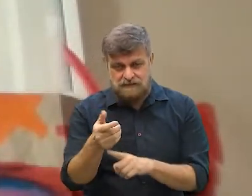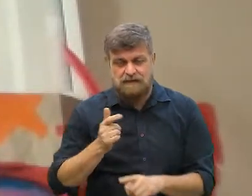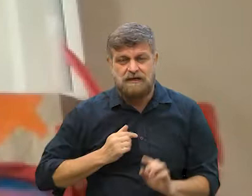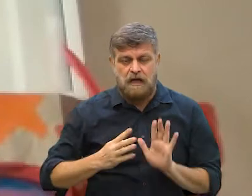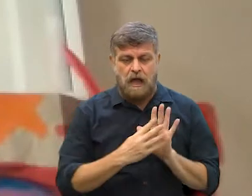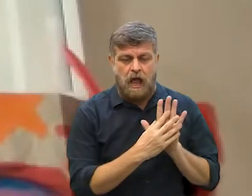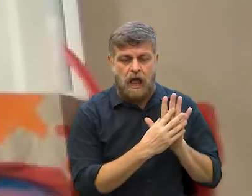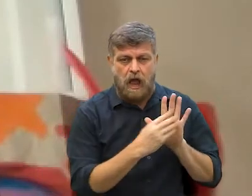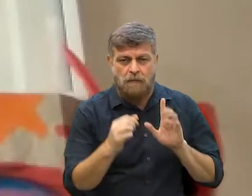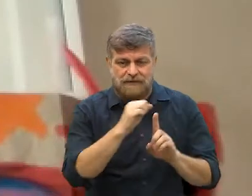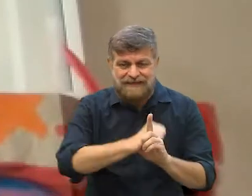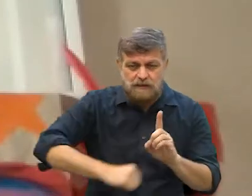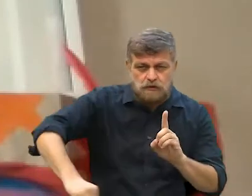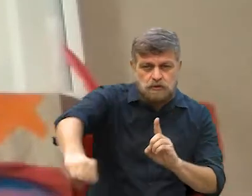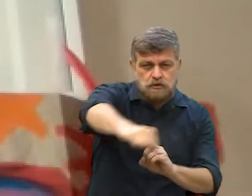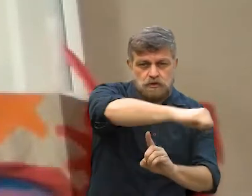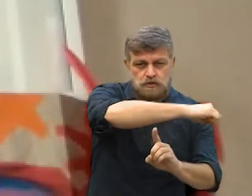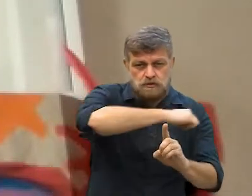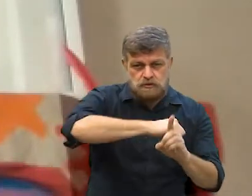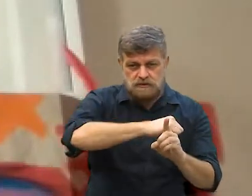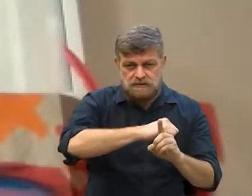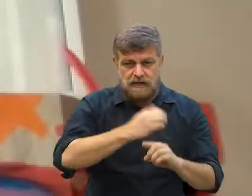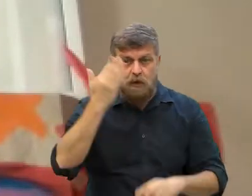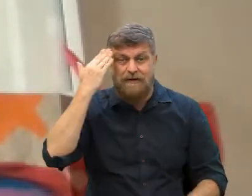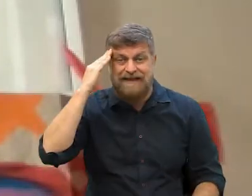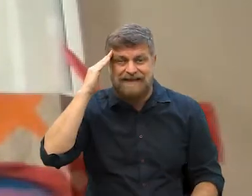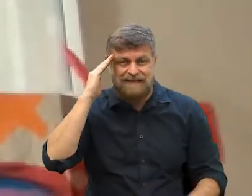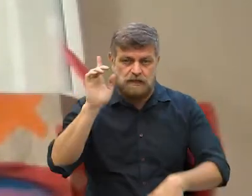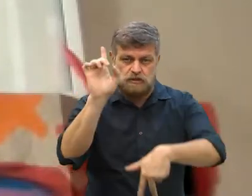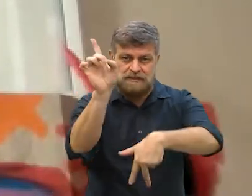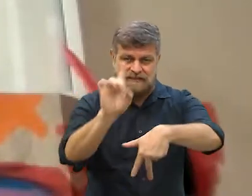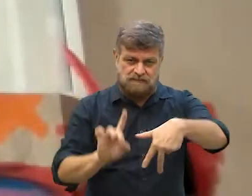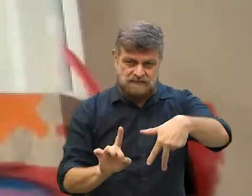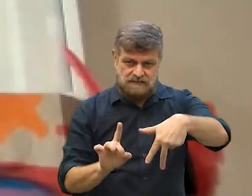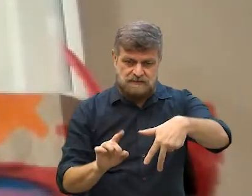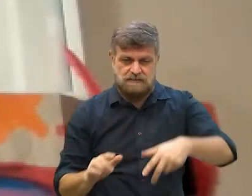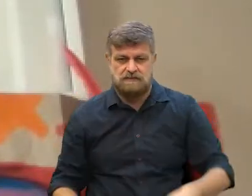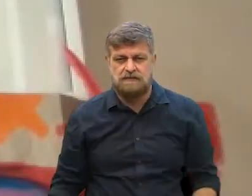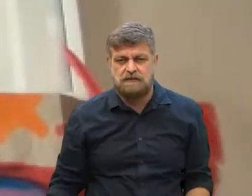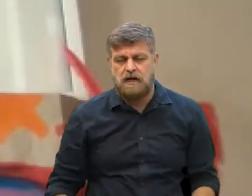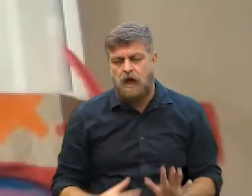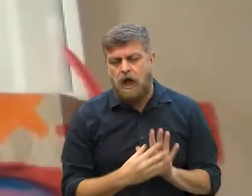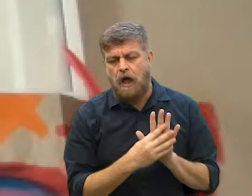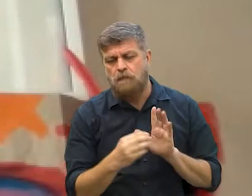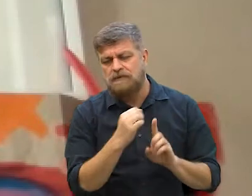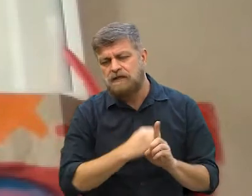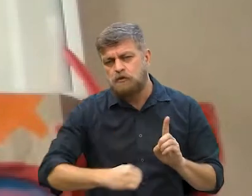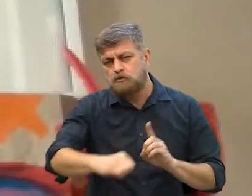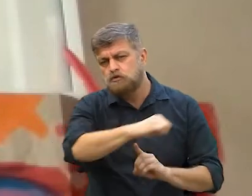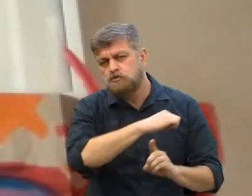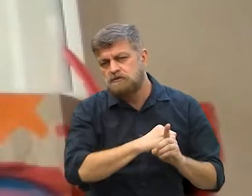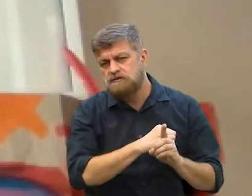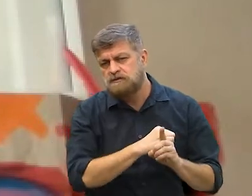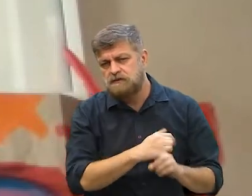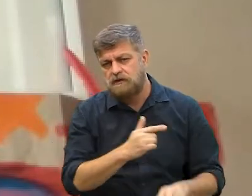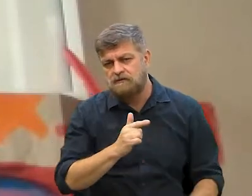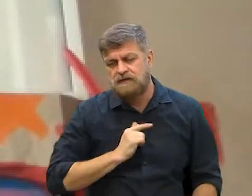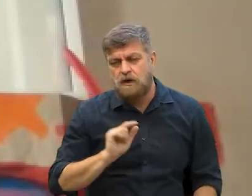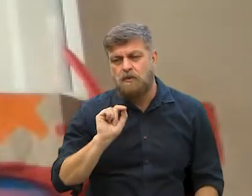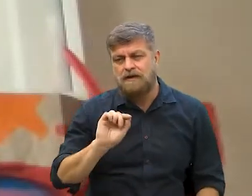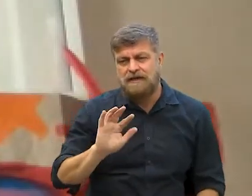é o modelo social de Interpretação da deficiência modelo social de Interpretação da Defesa